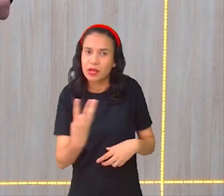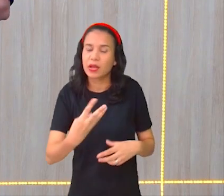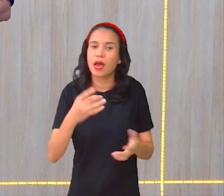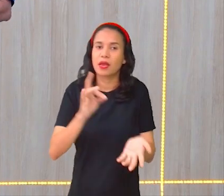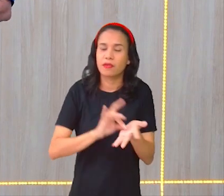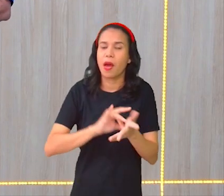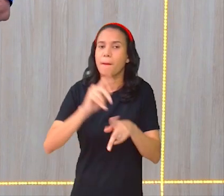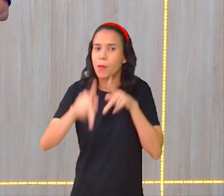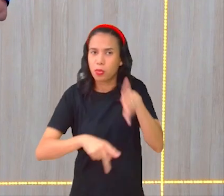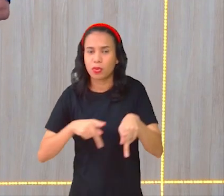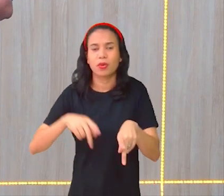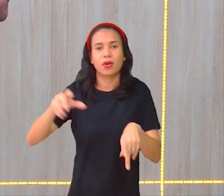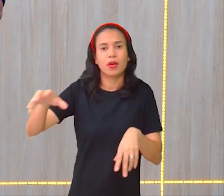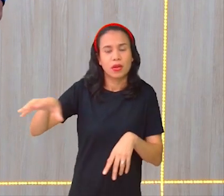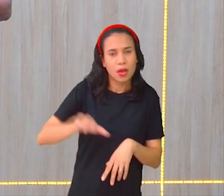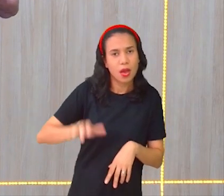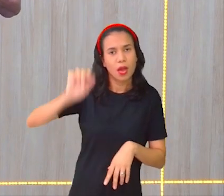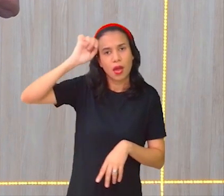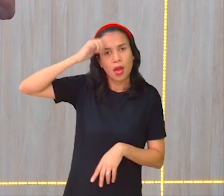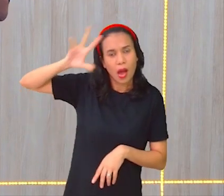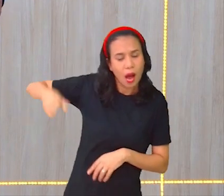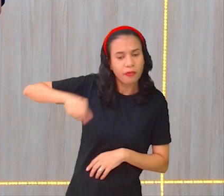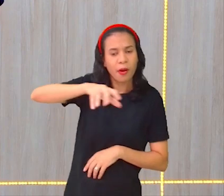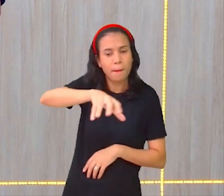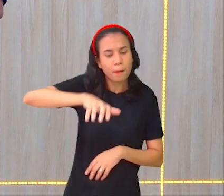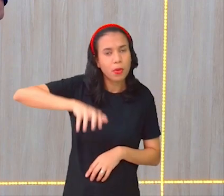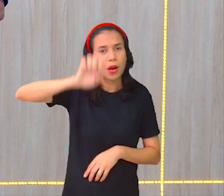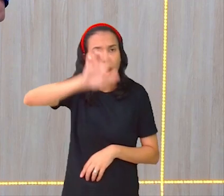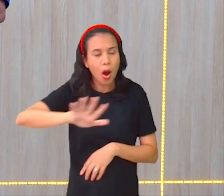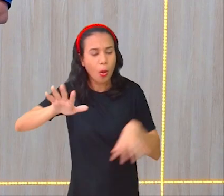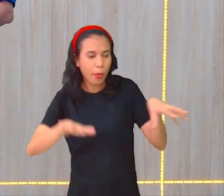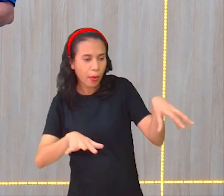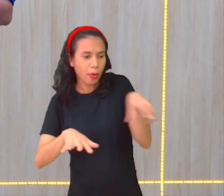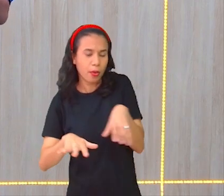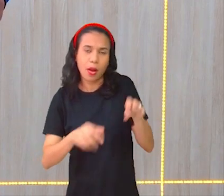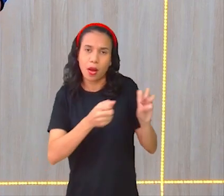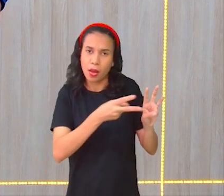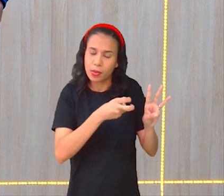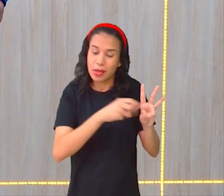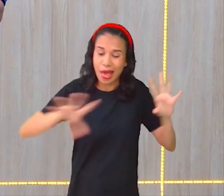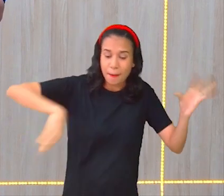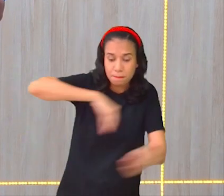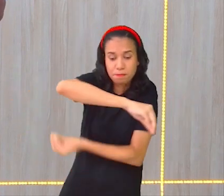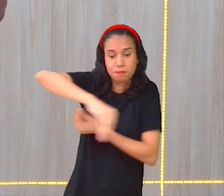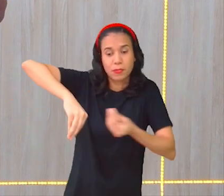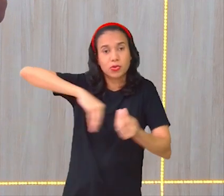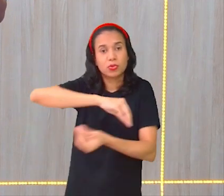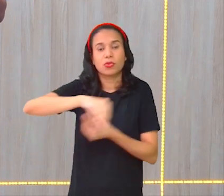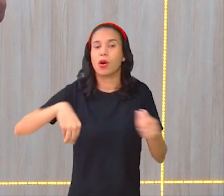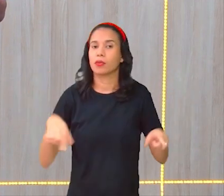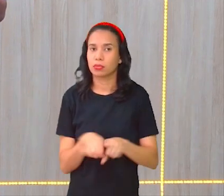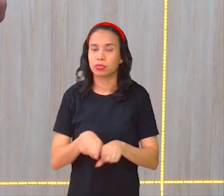grandes populações, né, que foram as mais influentes, digamos assim, porque hoje a gente tem também influência